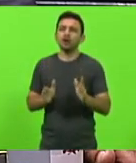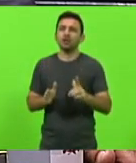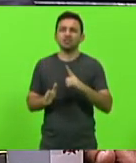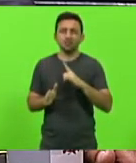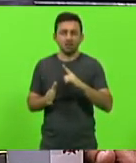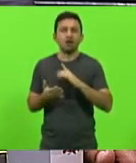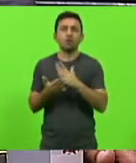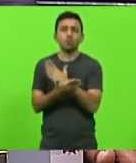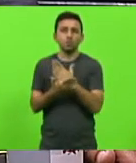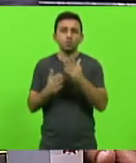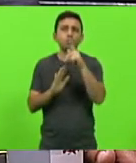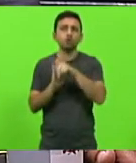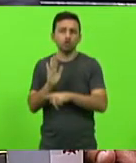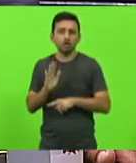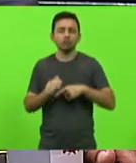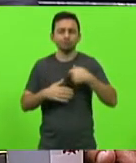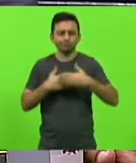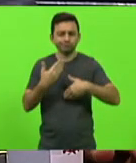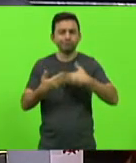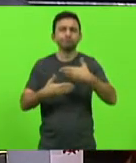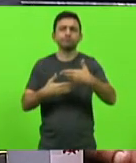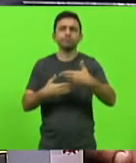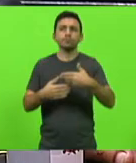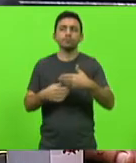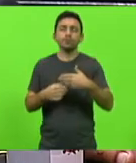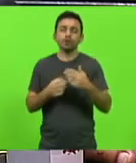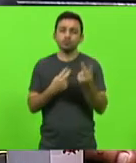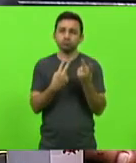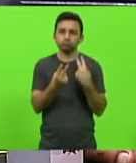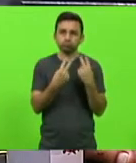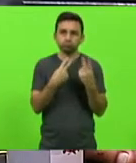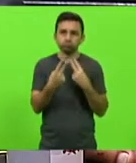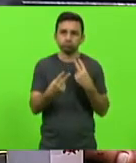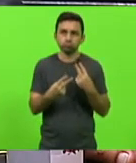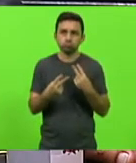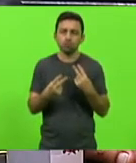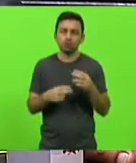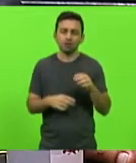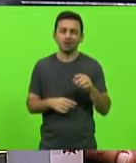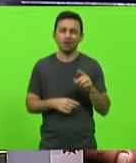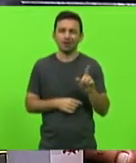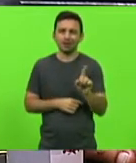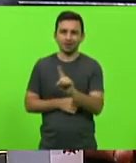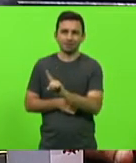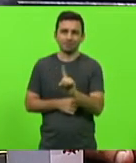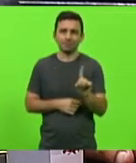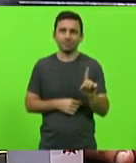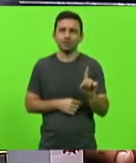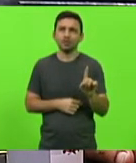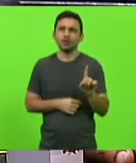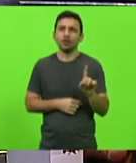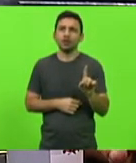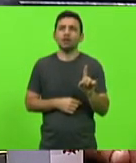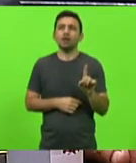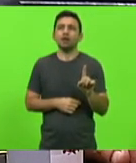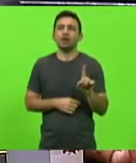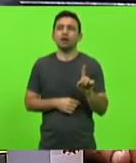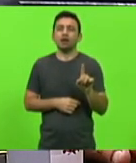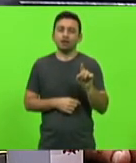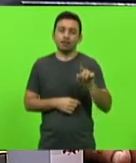projetos em andamento, como a duplicação do trecho do trevo de